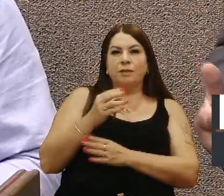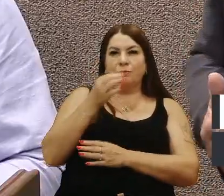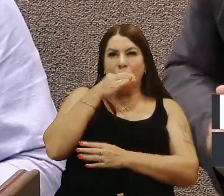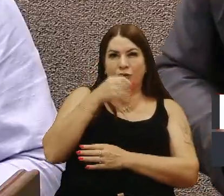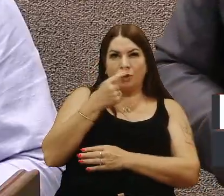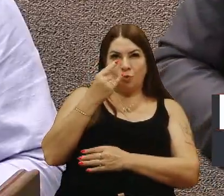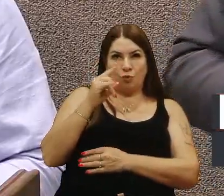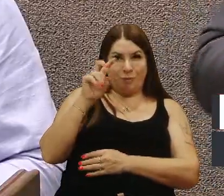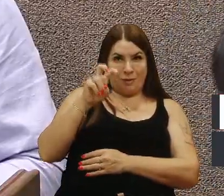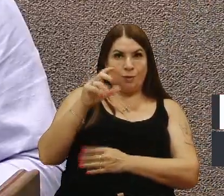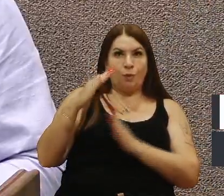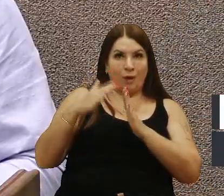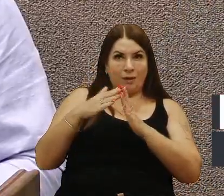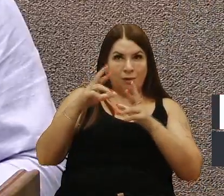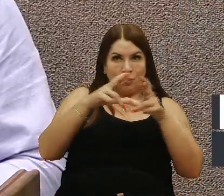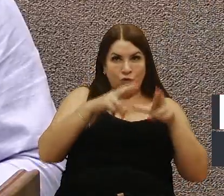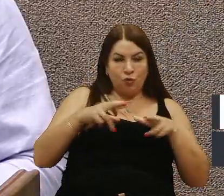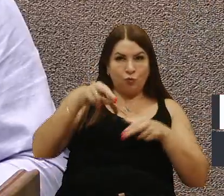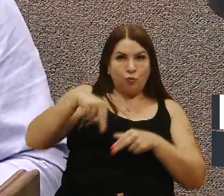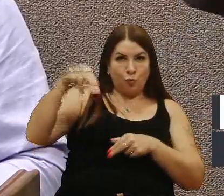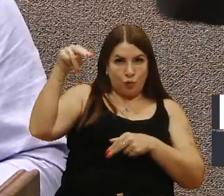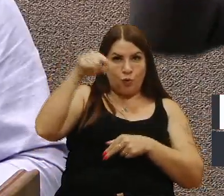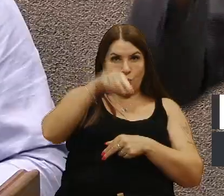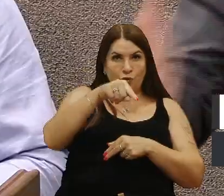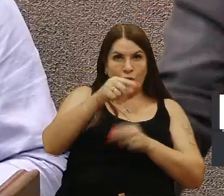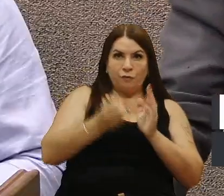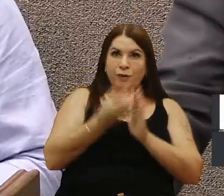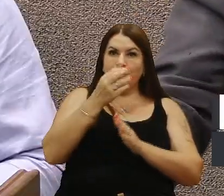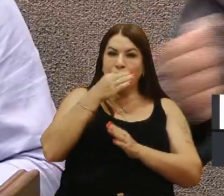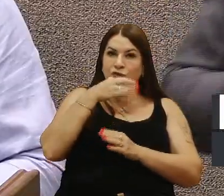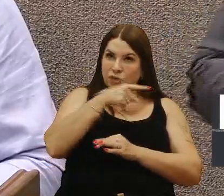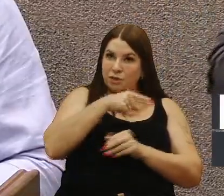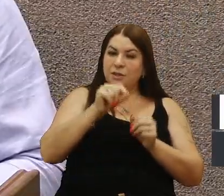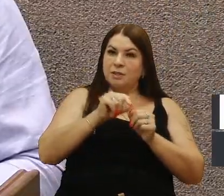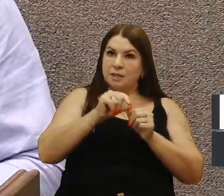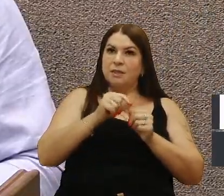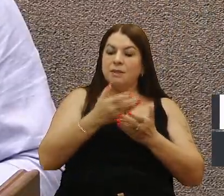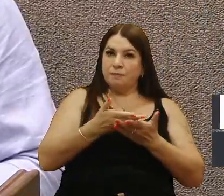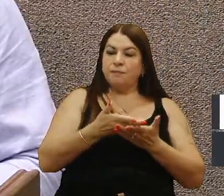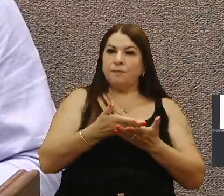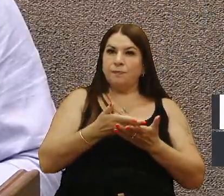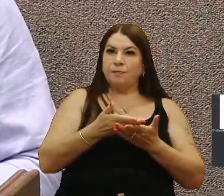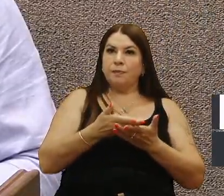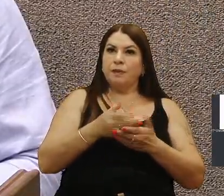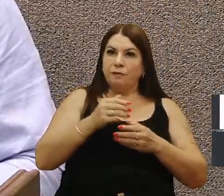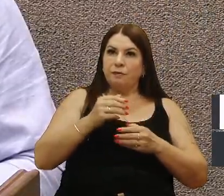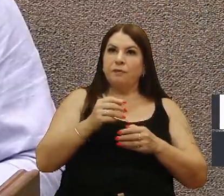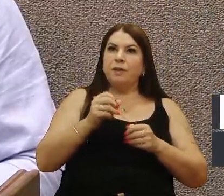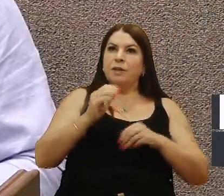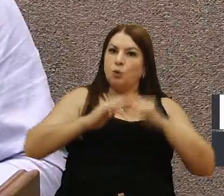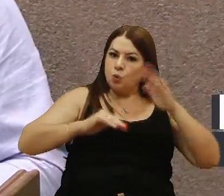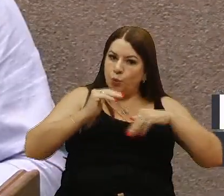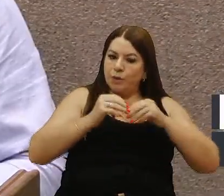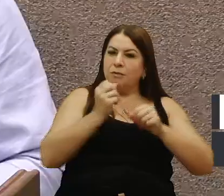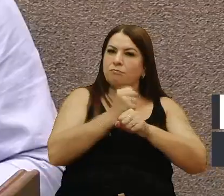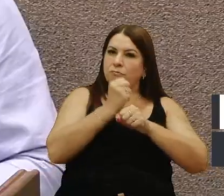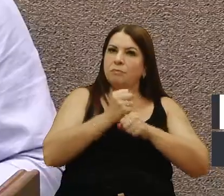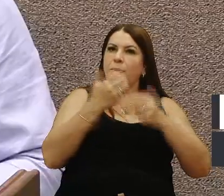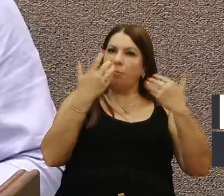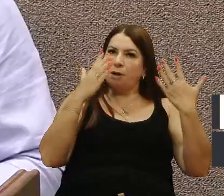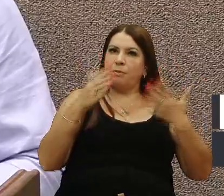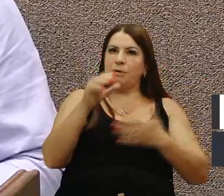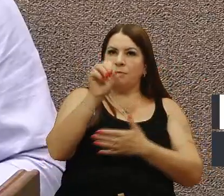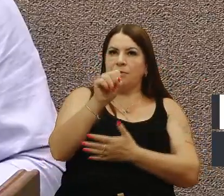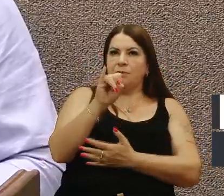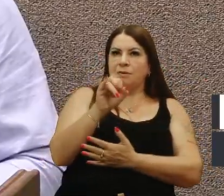5 casas na região norte, a Fundação Caxias está construindo, vai construir. Parabéns, seu